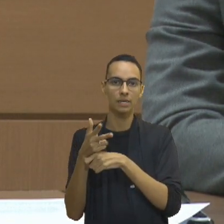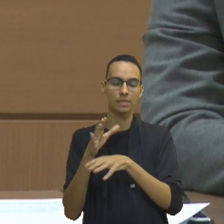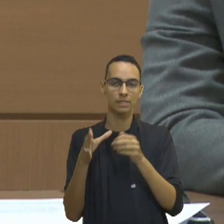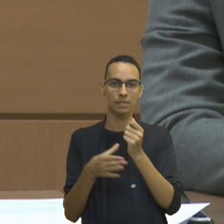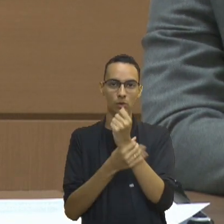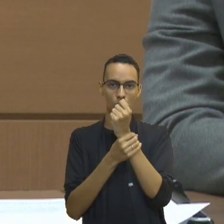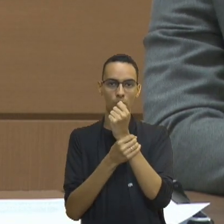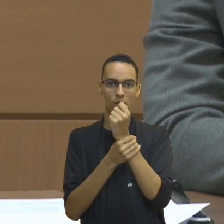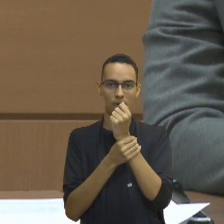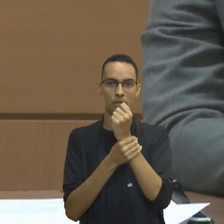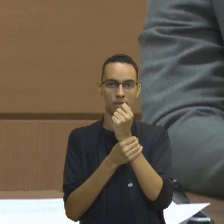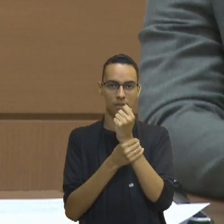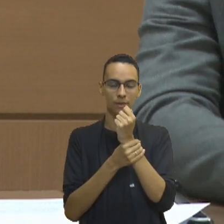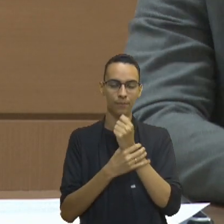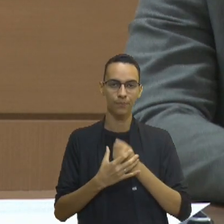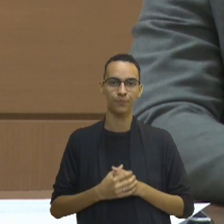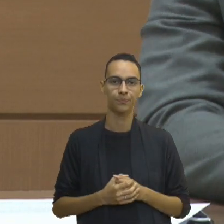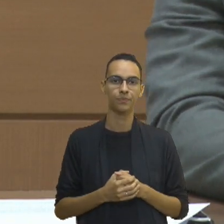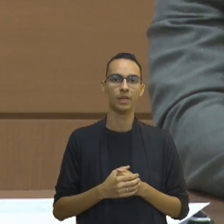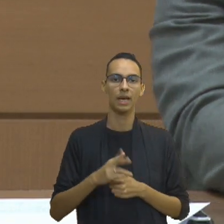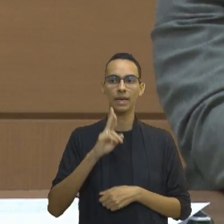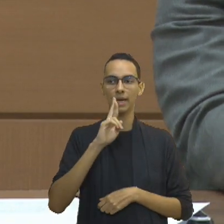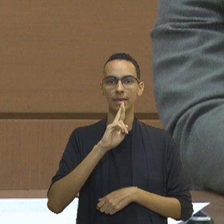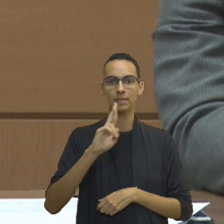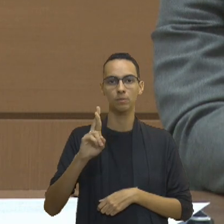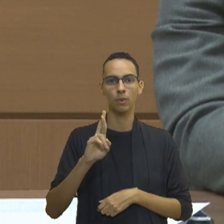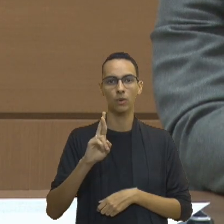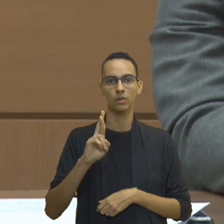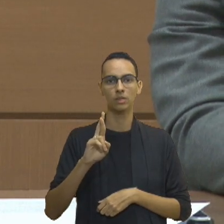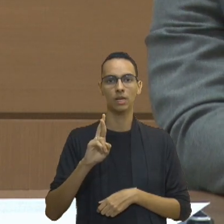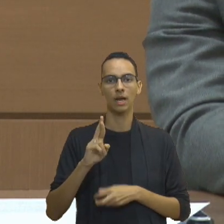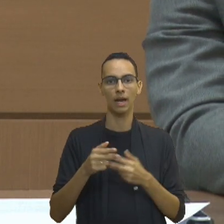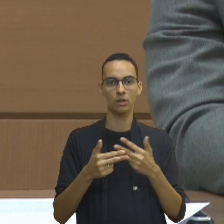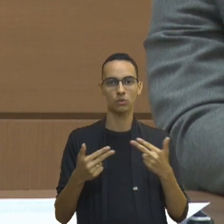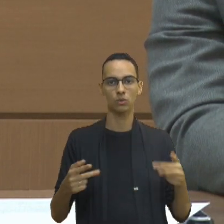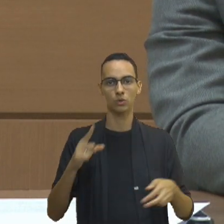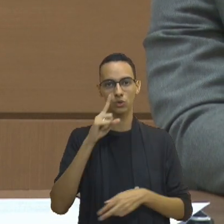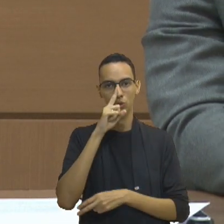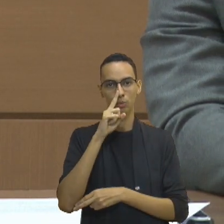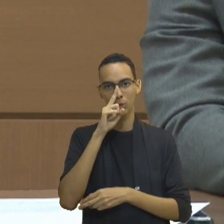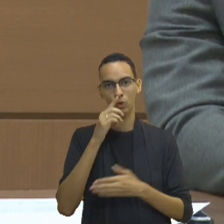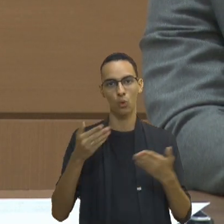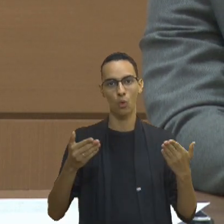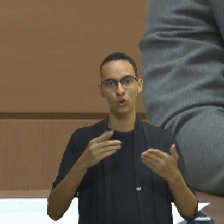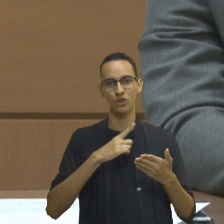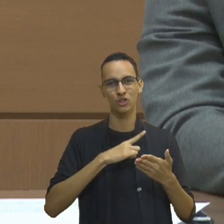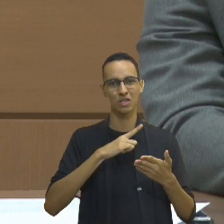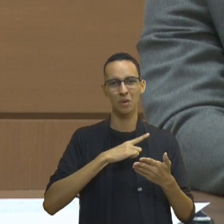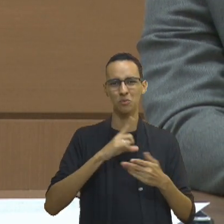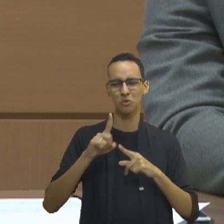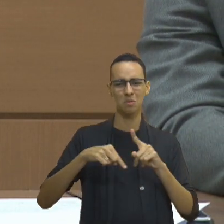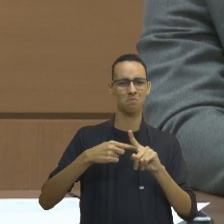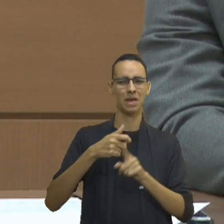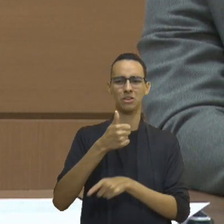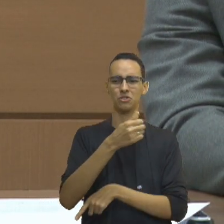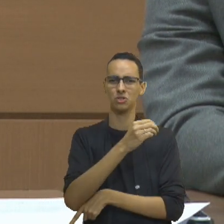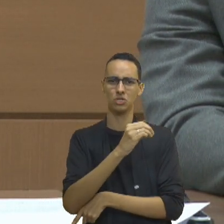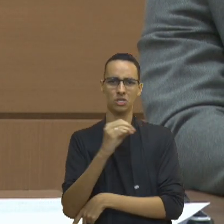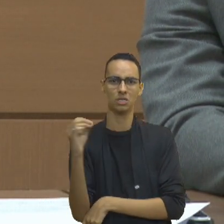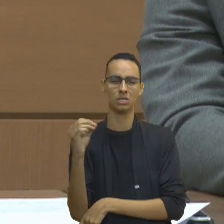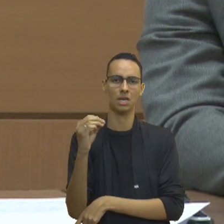e resposta às situações de risco. Atualmente, temos centenas de câmeras instaladas em